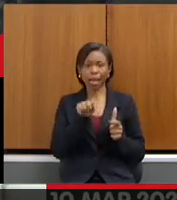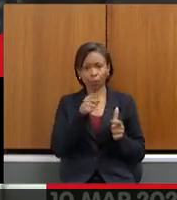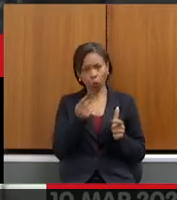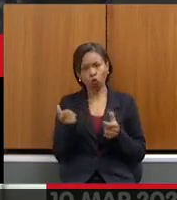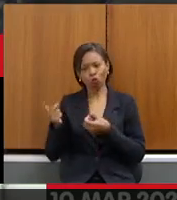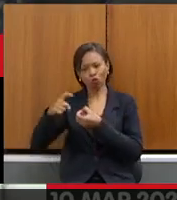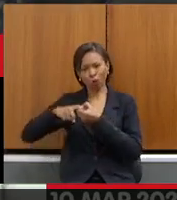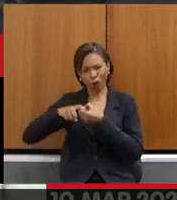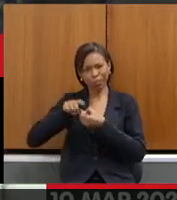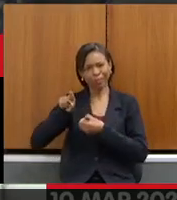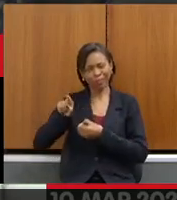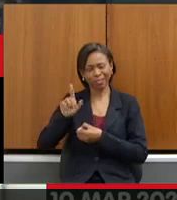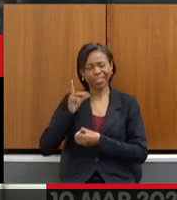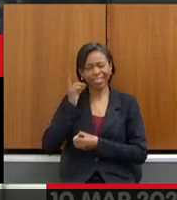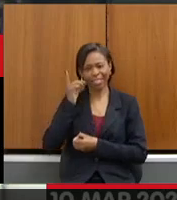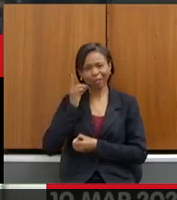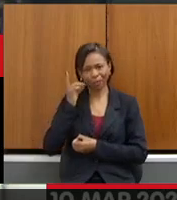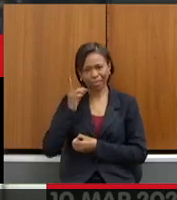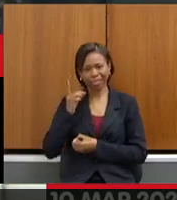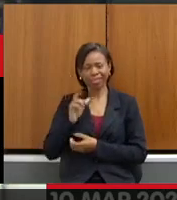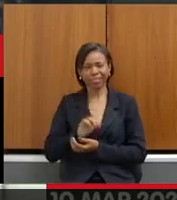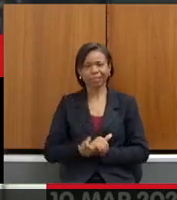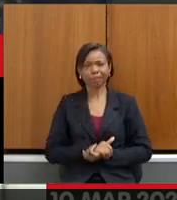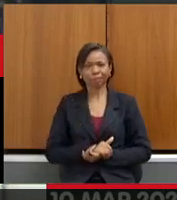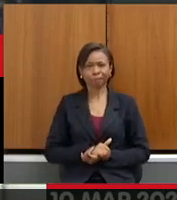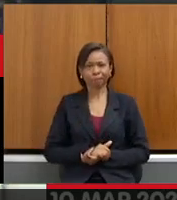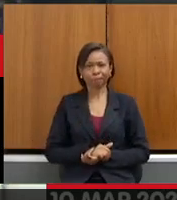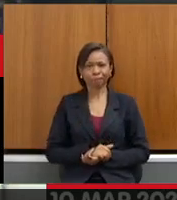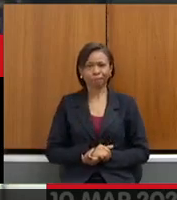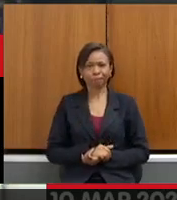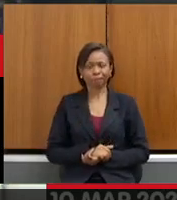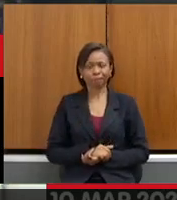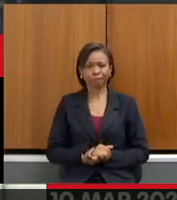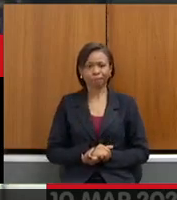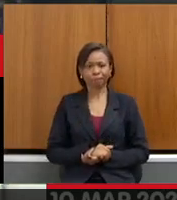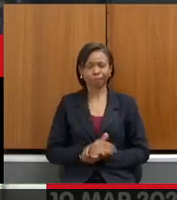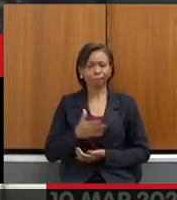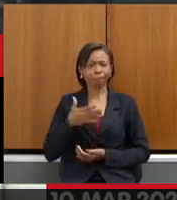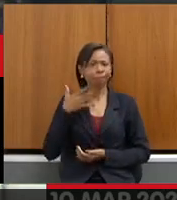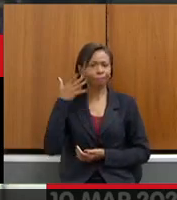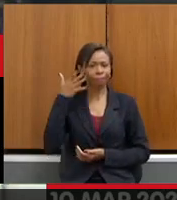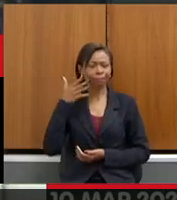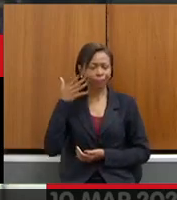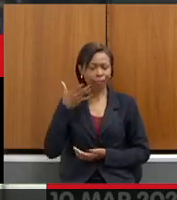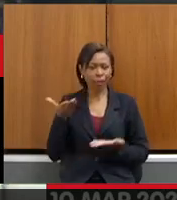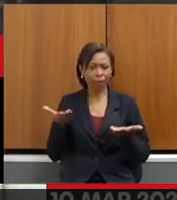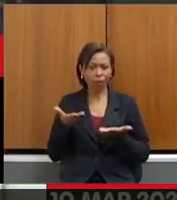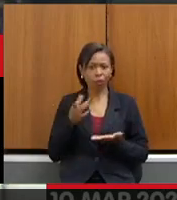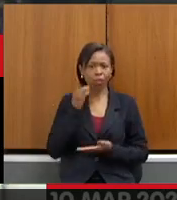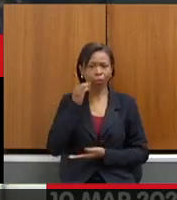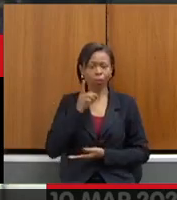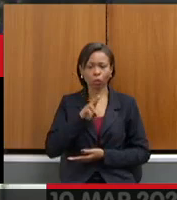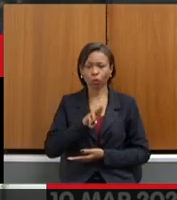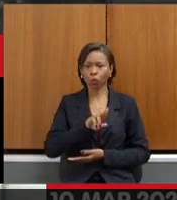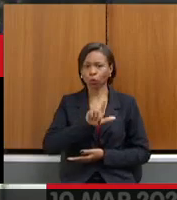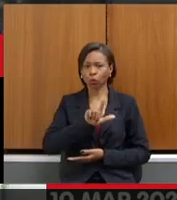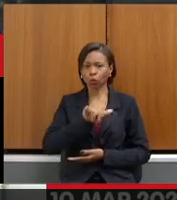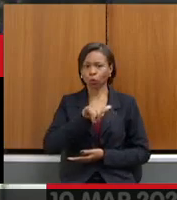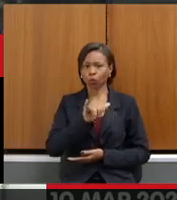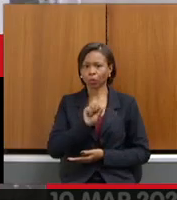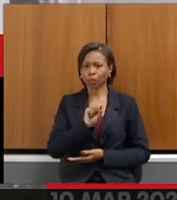palavra a vossa excelência como líder da maioria nessa casa com a palavra Deputado Ulysses Gomes líder da